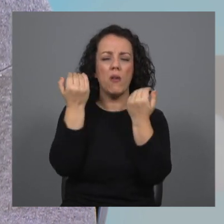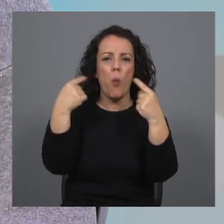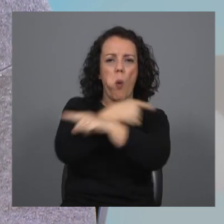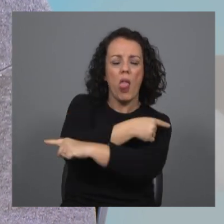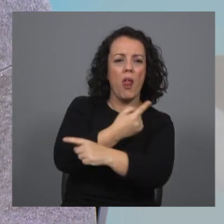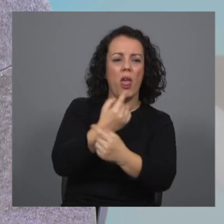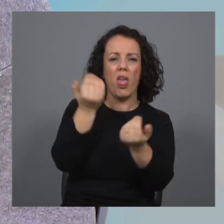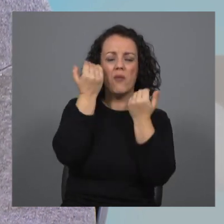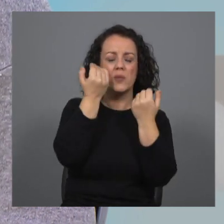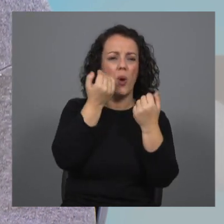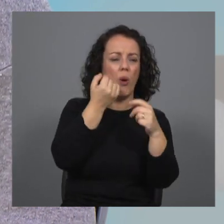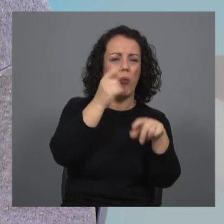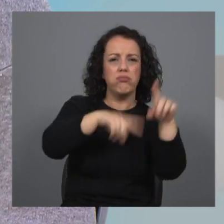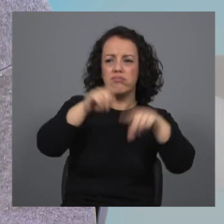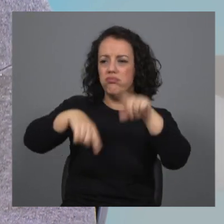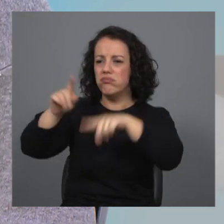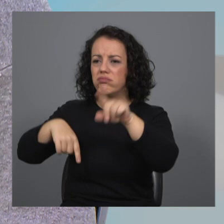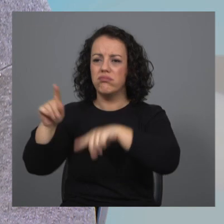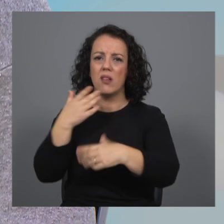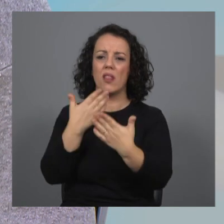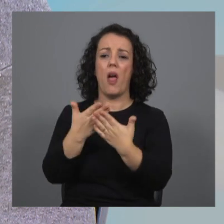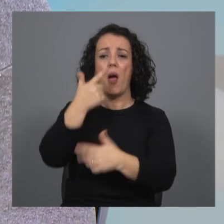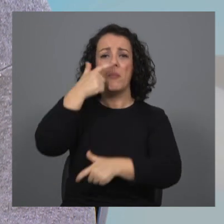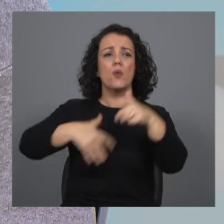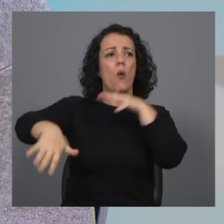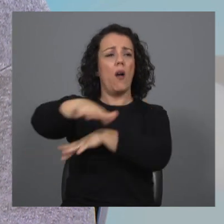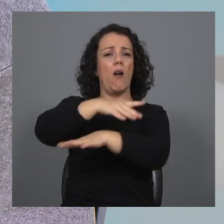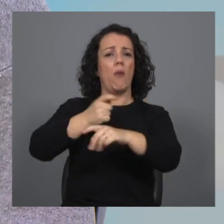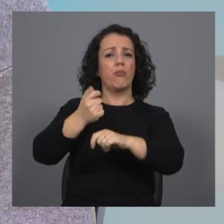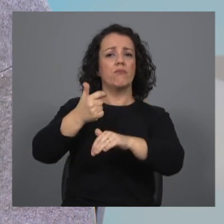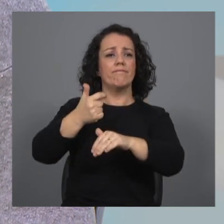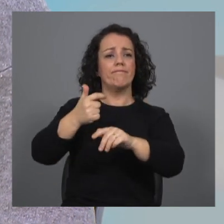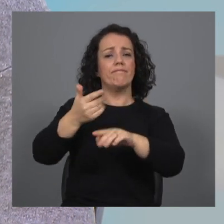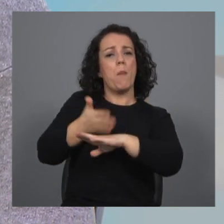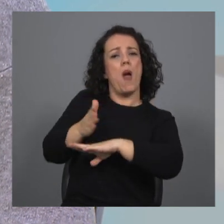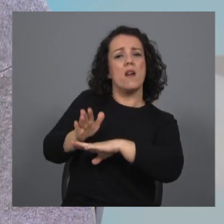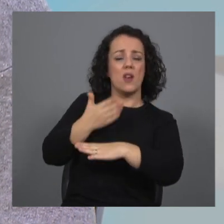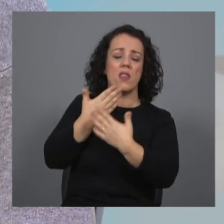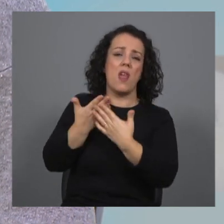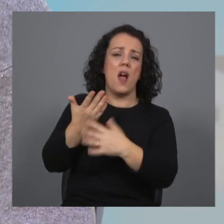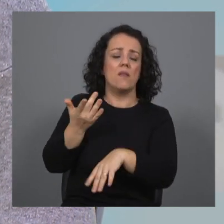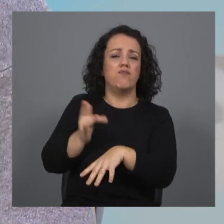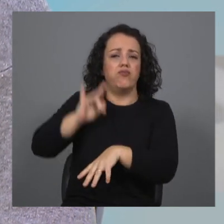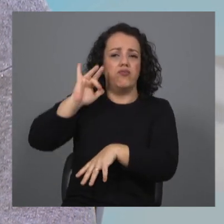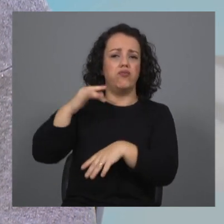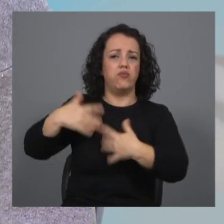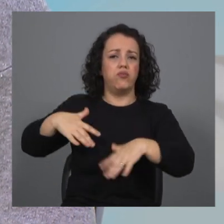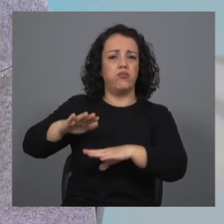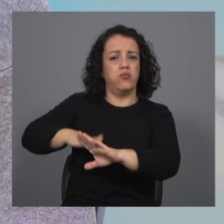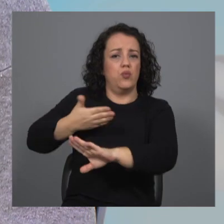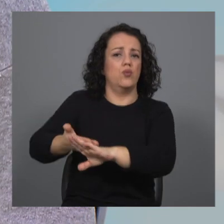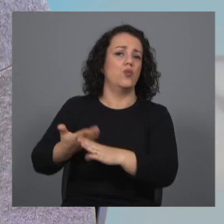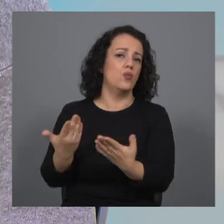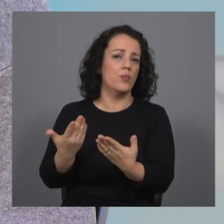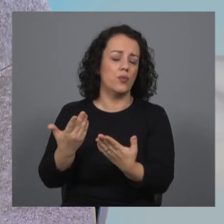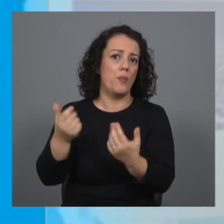dispersa, colocando estas pessoas à margem e colocando-as numa situação de vulnerabilidade ainda mais extrema do que aquela que já vivem